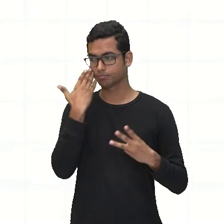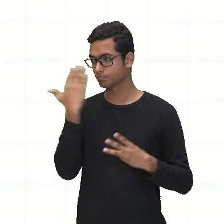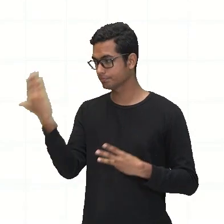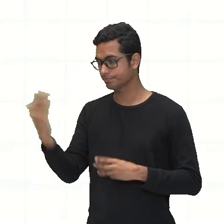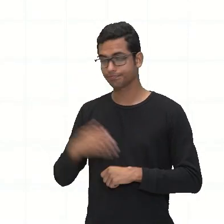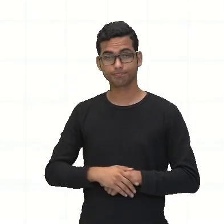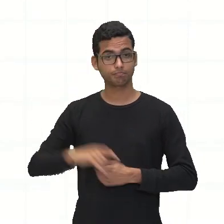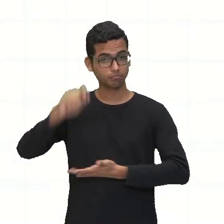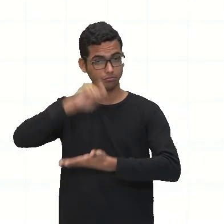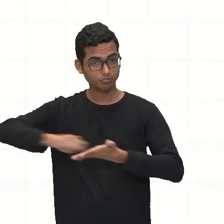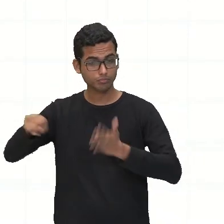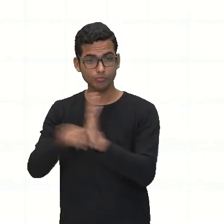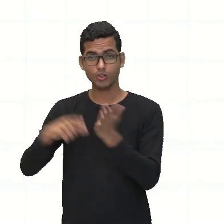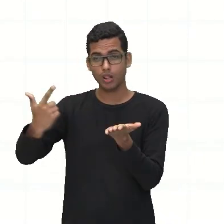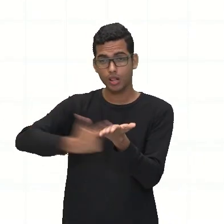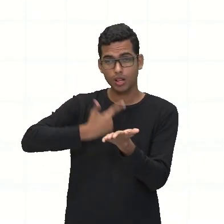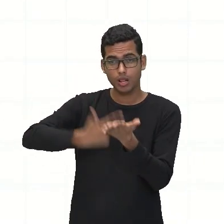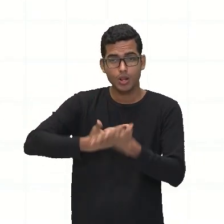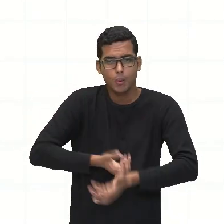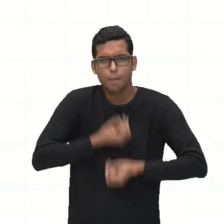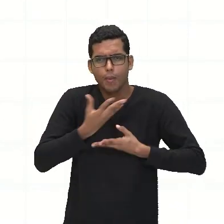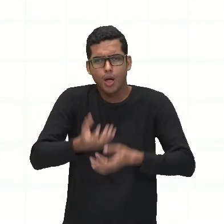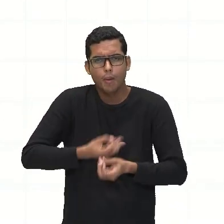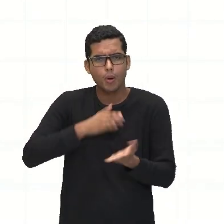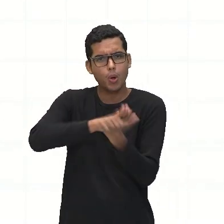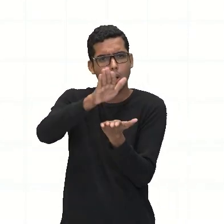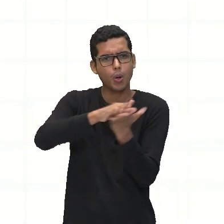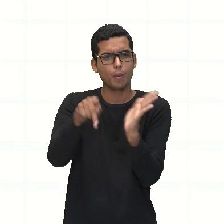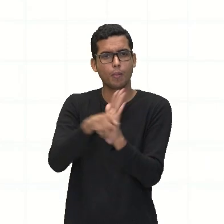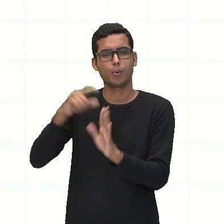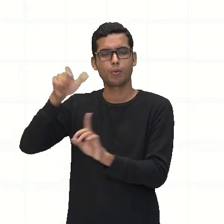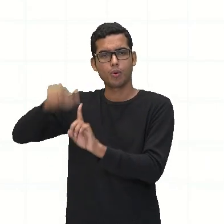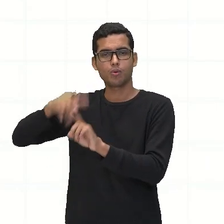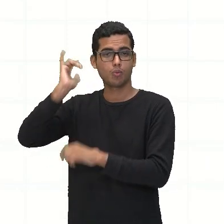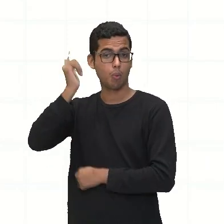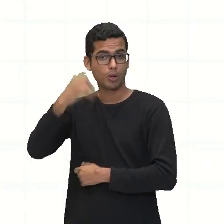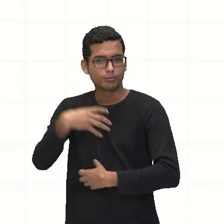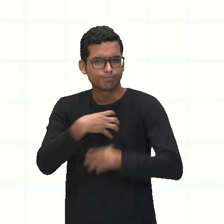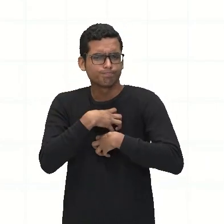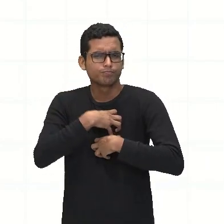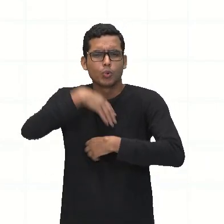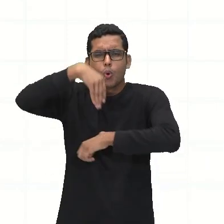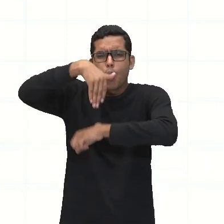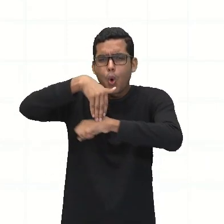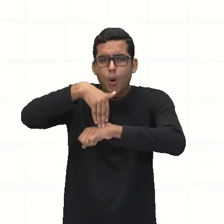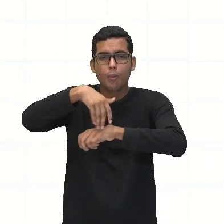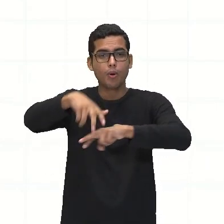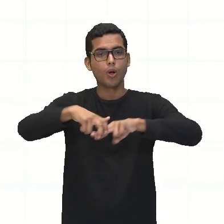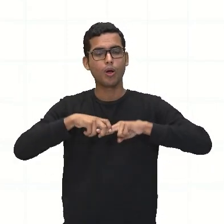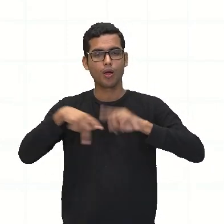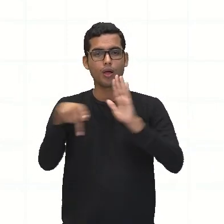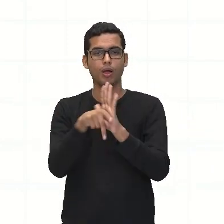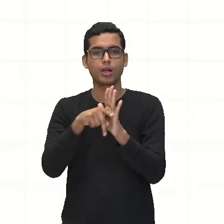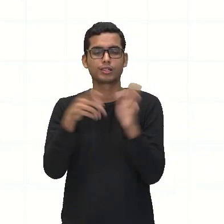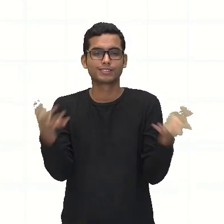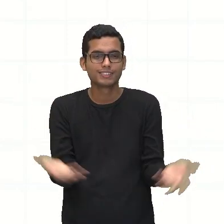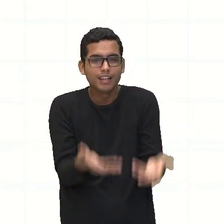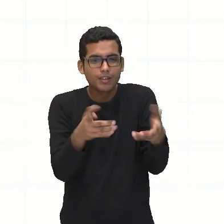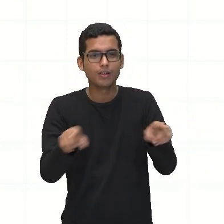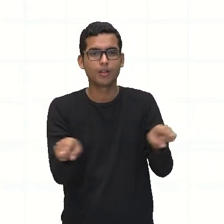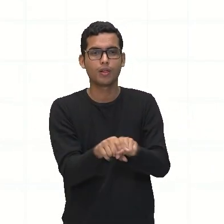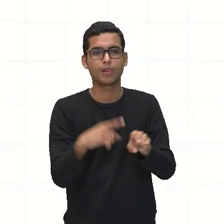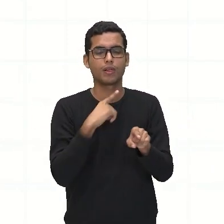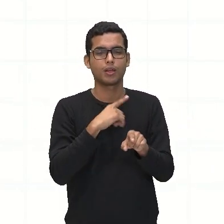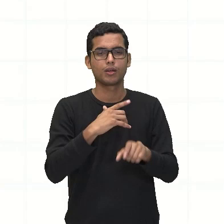de poesia impressos em papel, o eu lírico se sente culpado, já que contribuiu para que mais